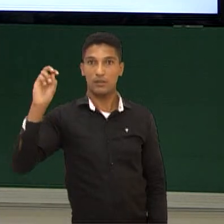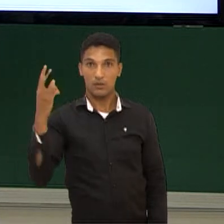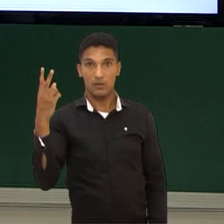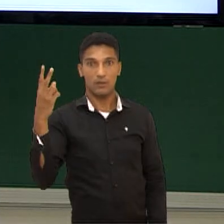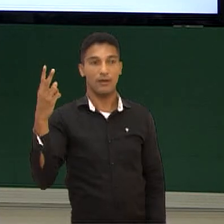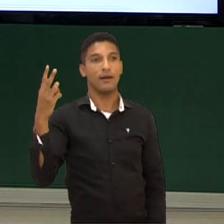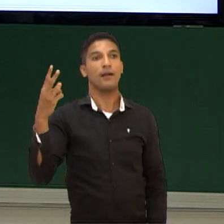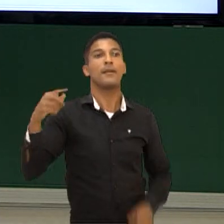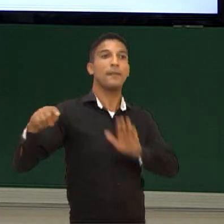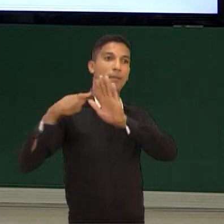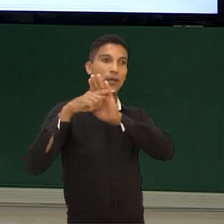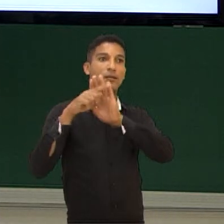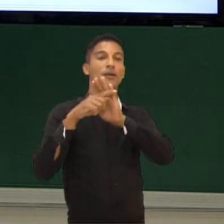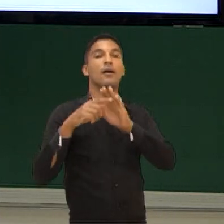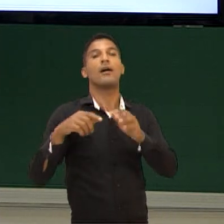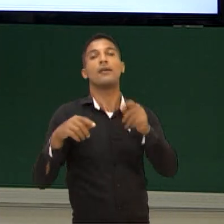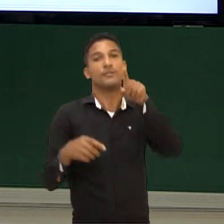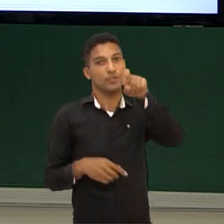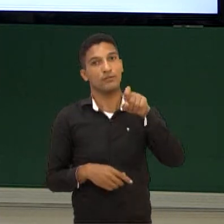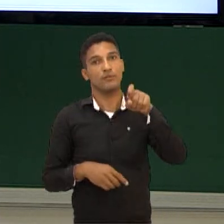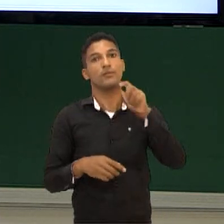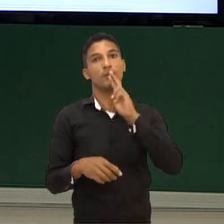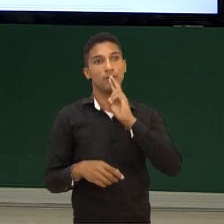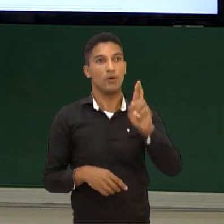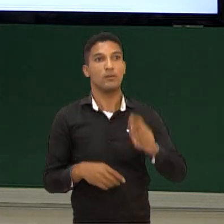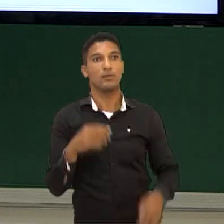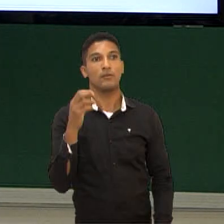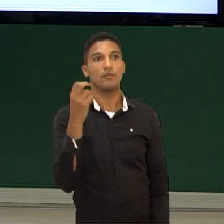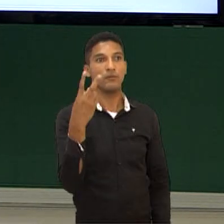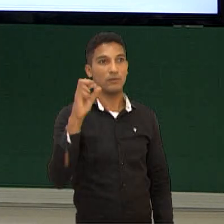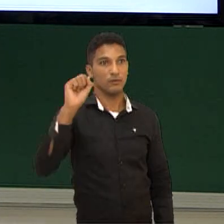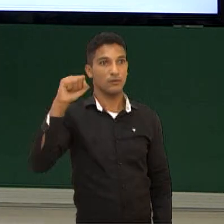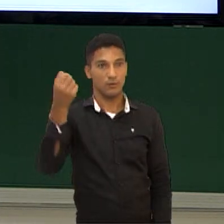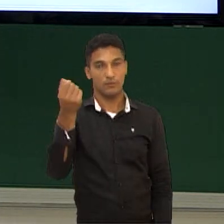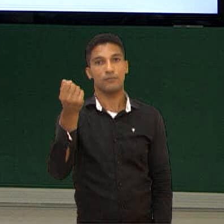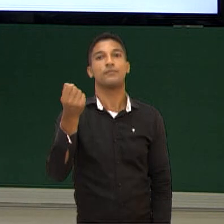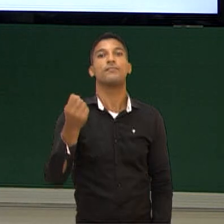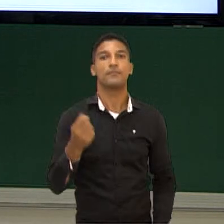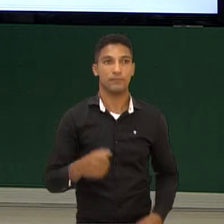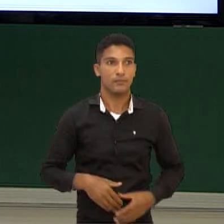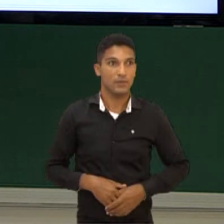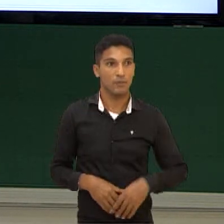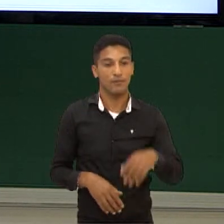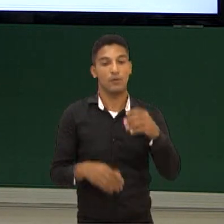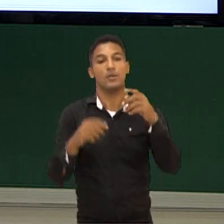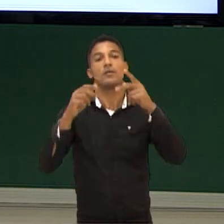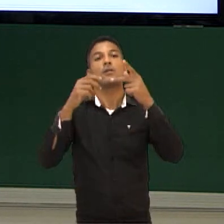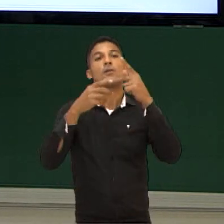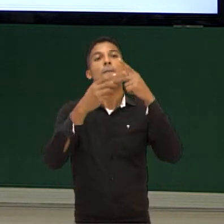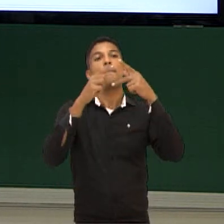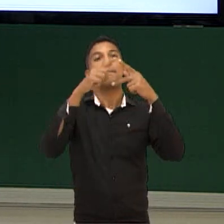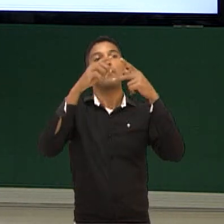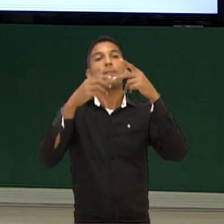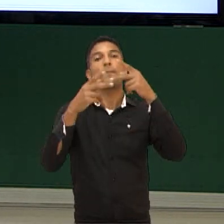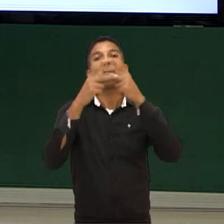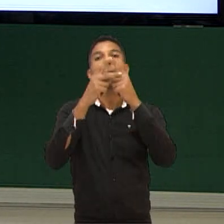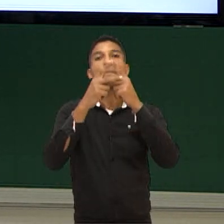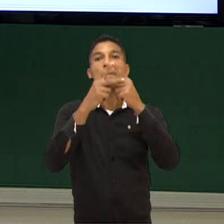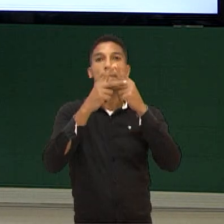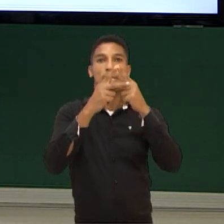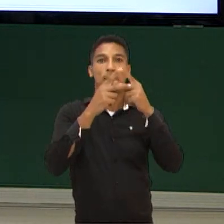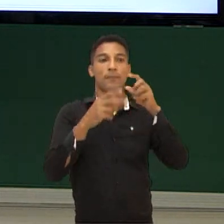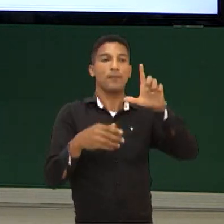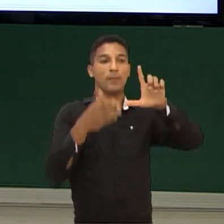temos 28 graus. Então, qual que é o valor desconhecido aqui? 28 graus,